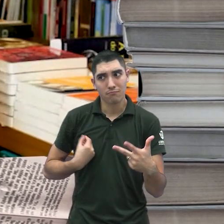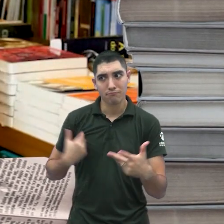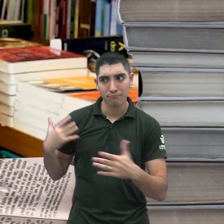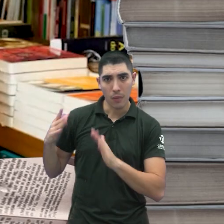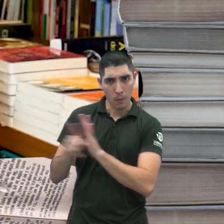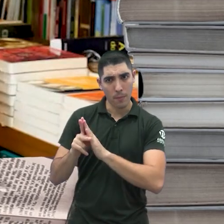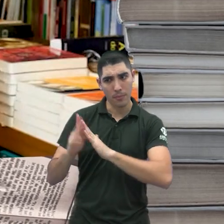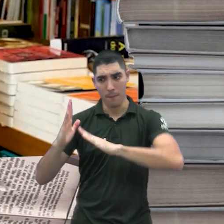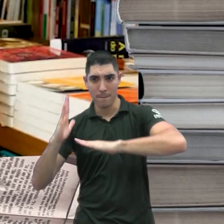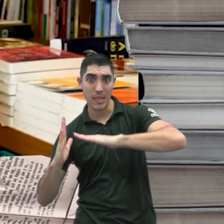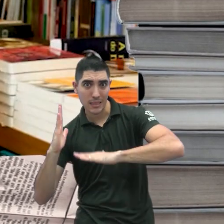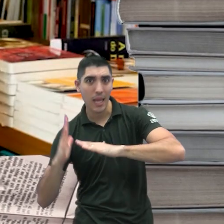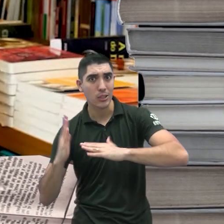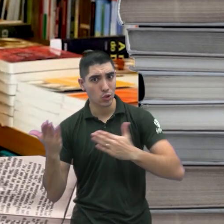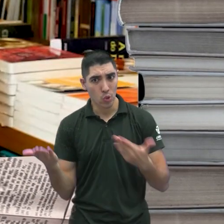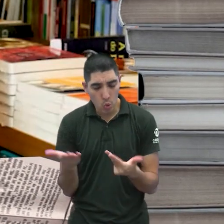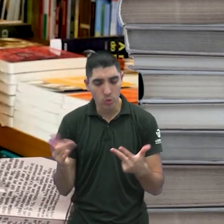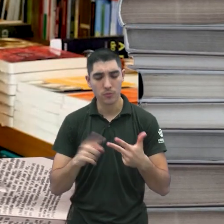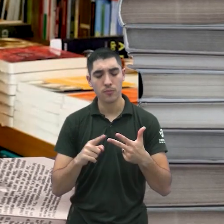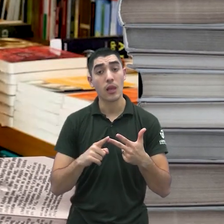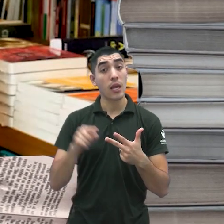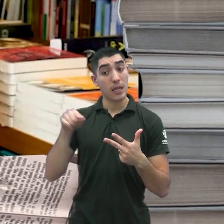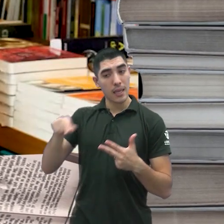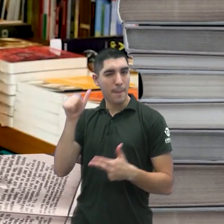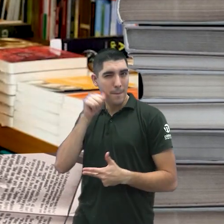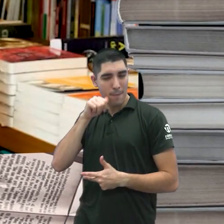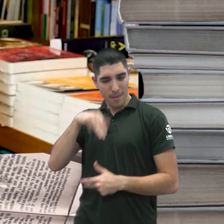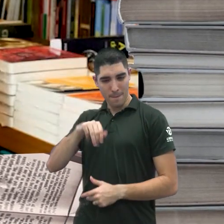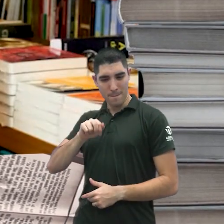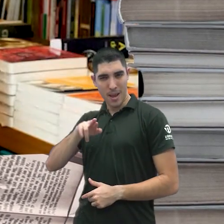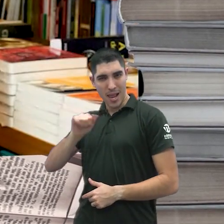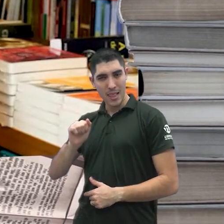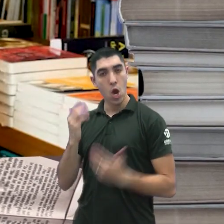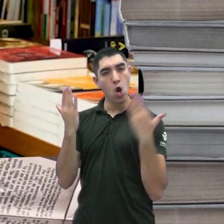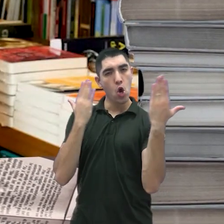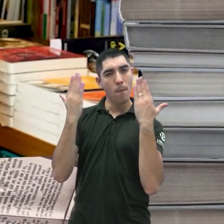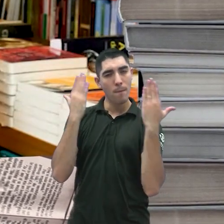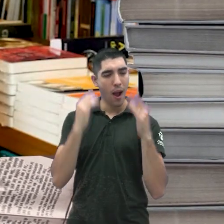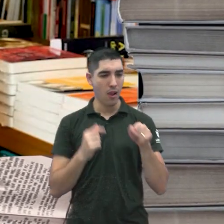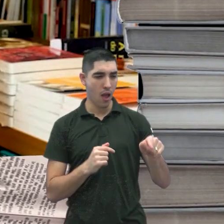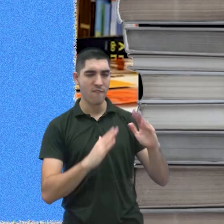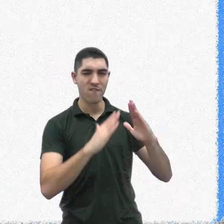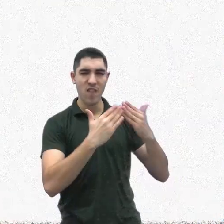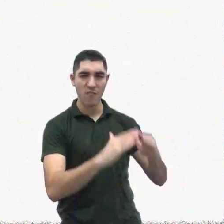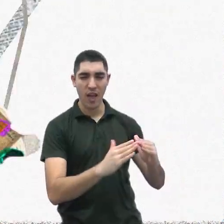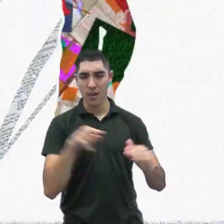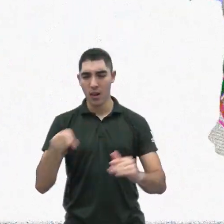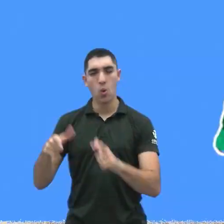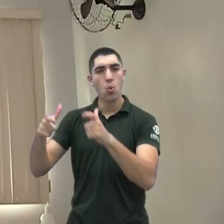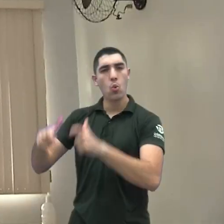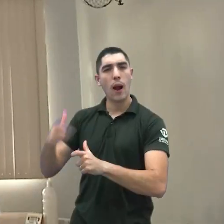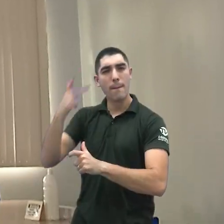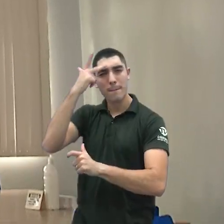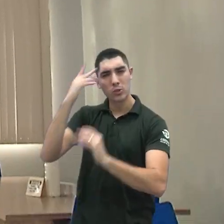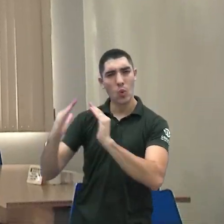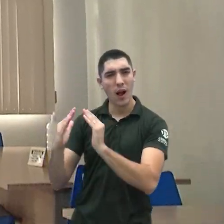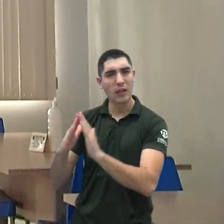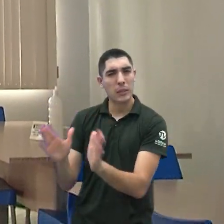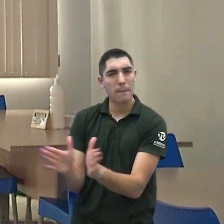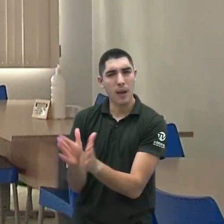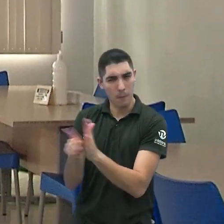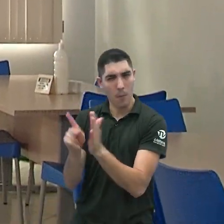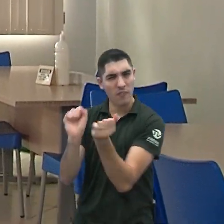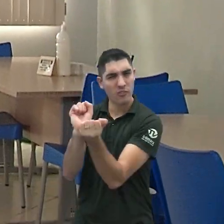a sagacidade de comparar a favela com a senzala. Conceição Evaristo